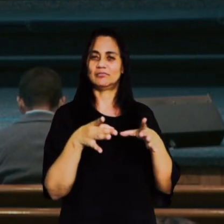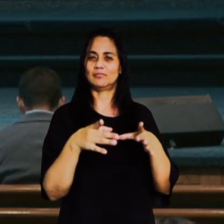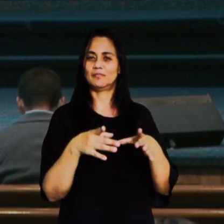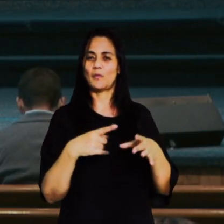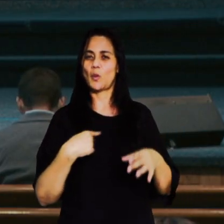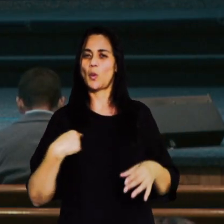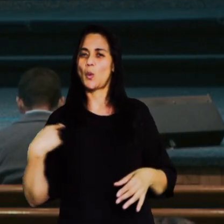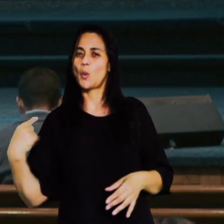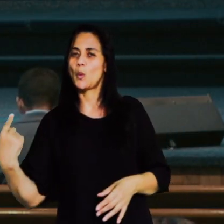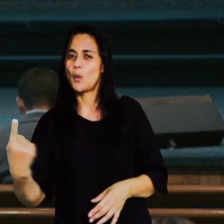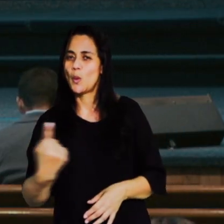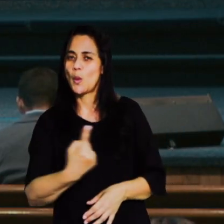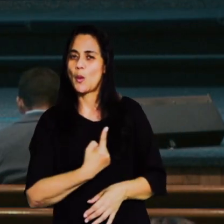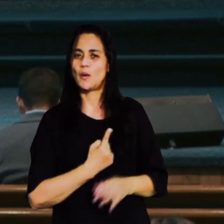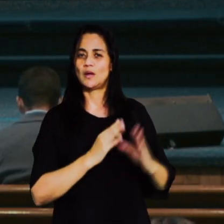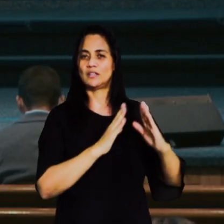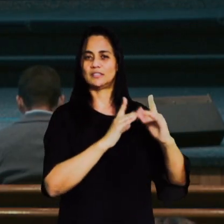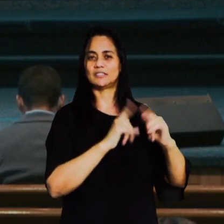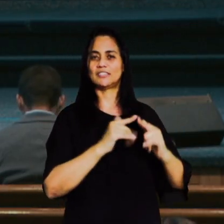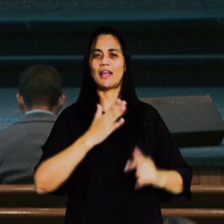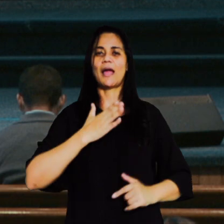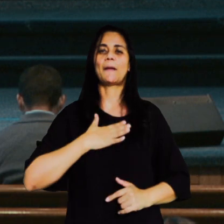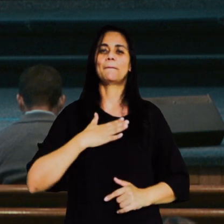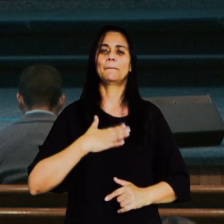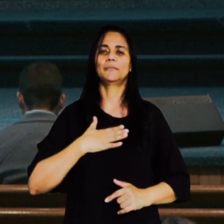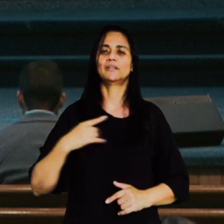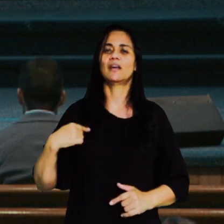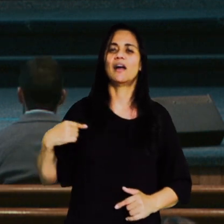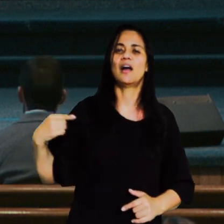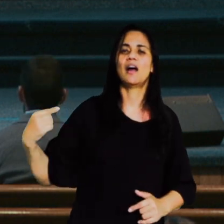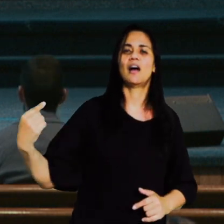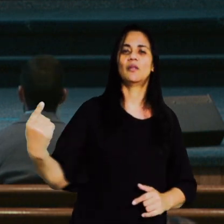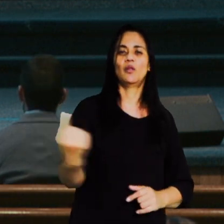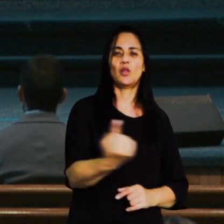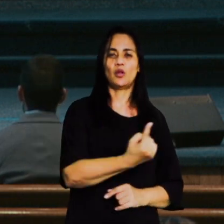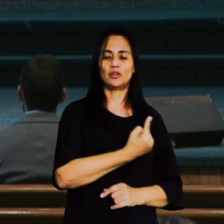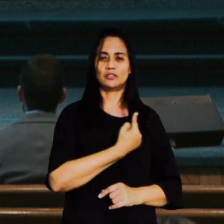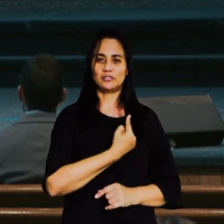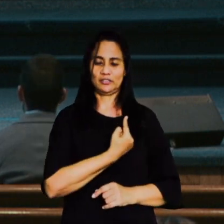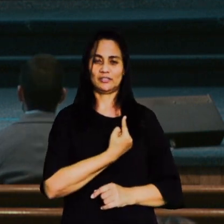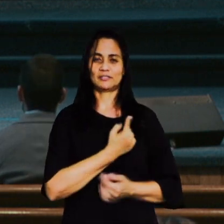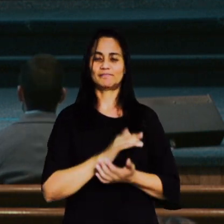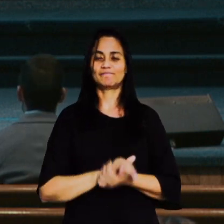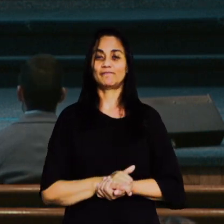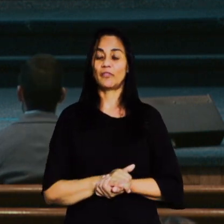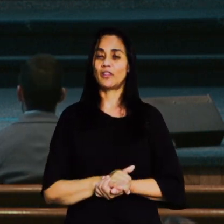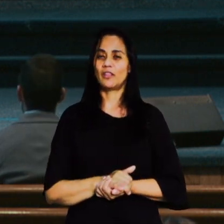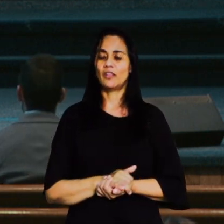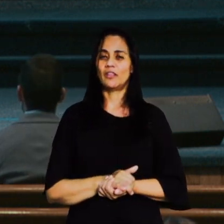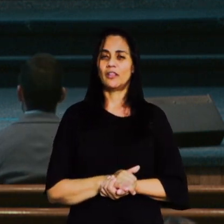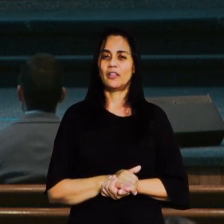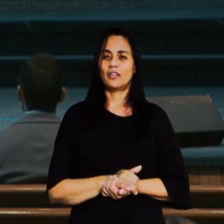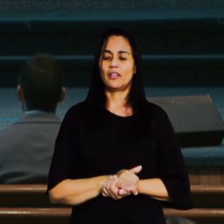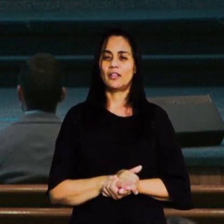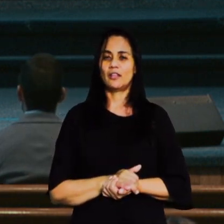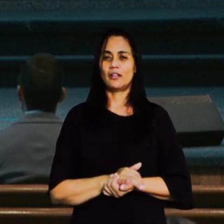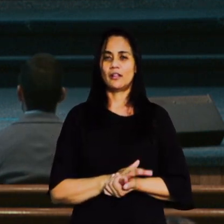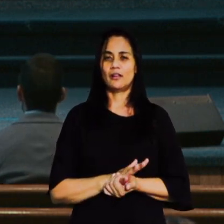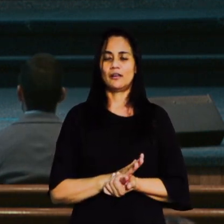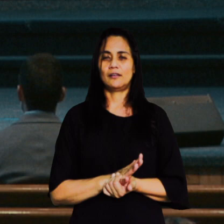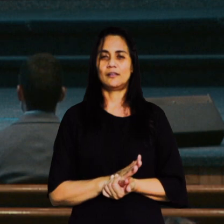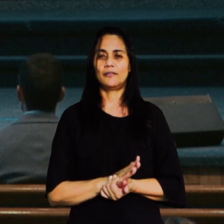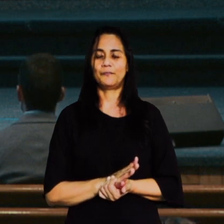A minha, a nossa. Você tem que ter um sense of ownership, de